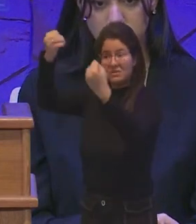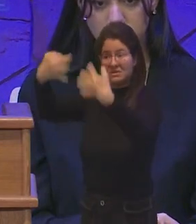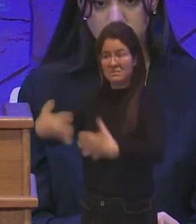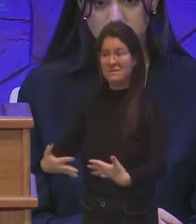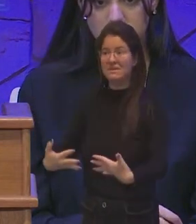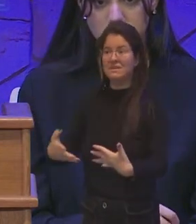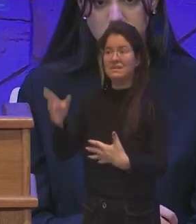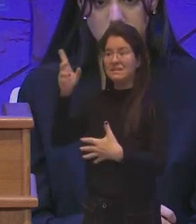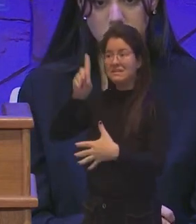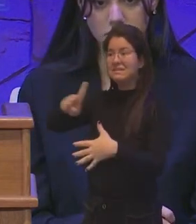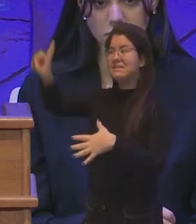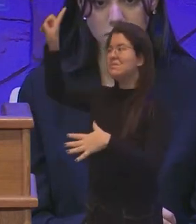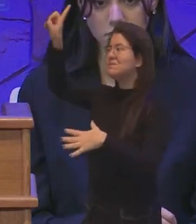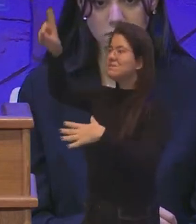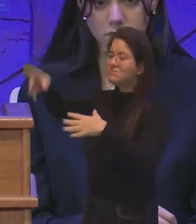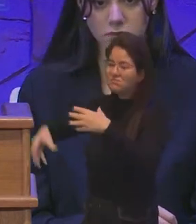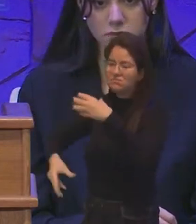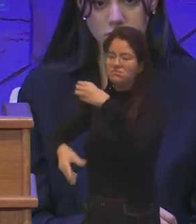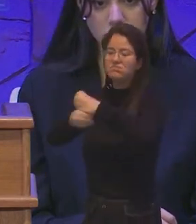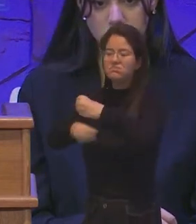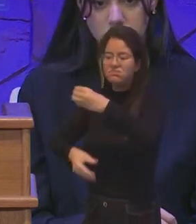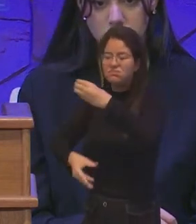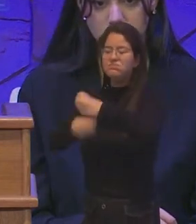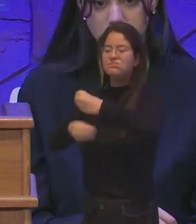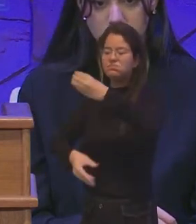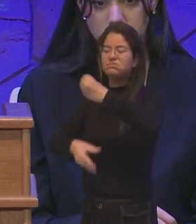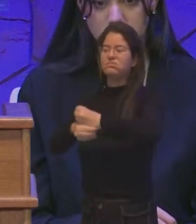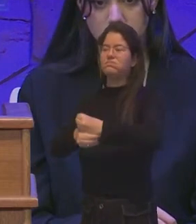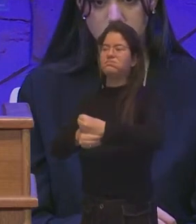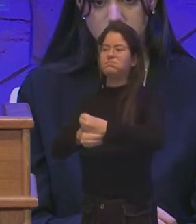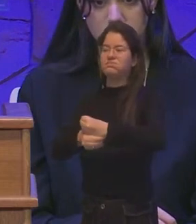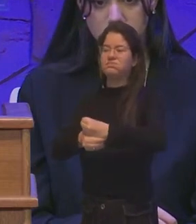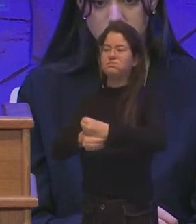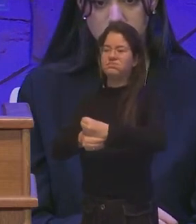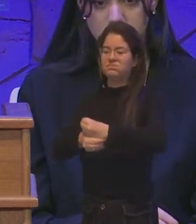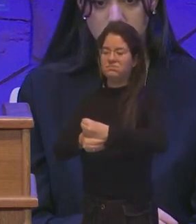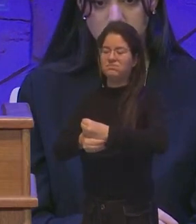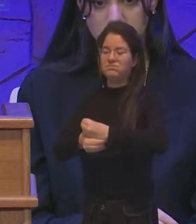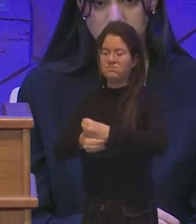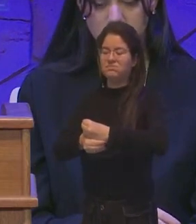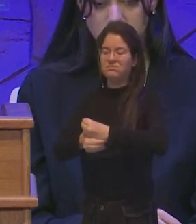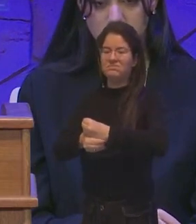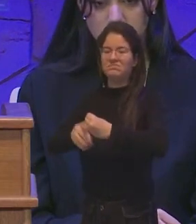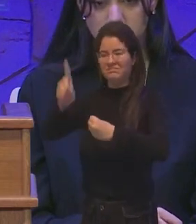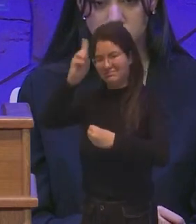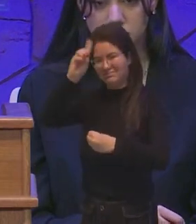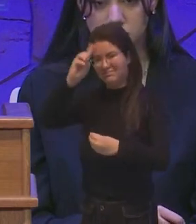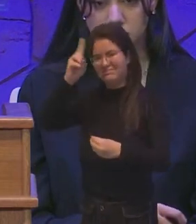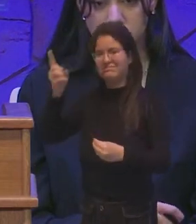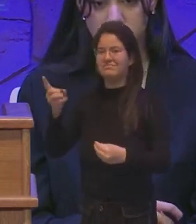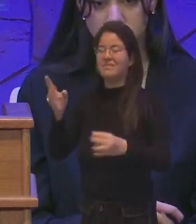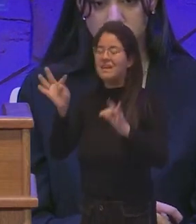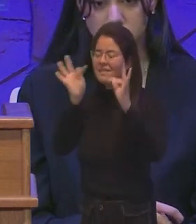dia os que iam sendo salvos. Testemunho poderoso daquelas